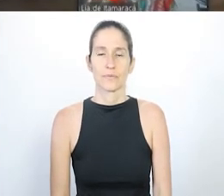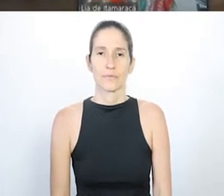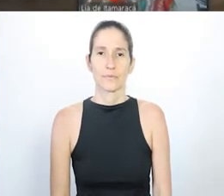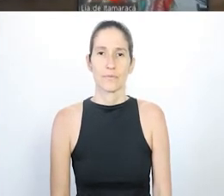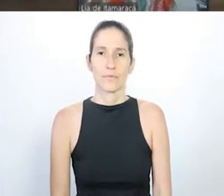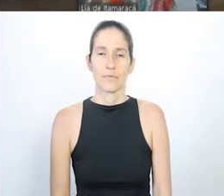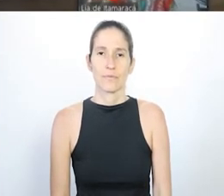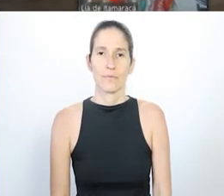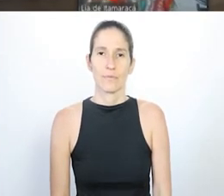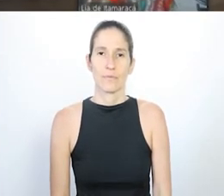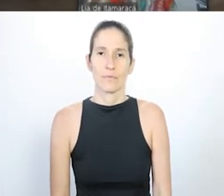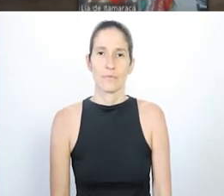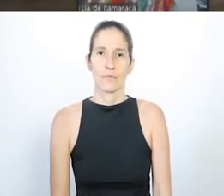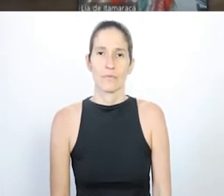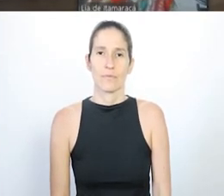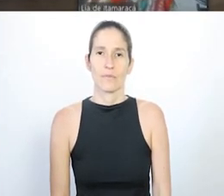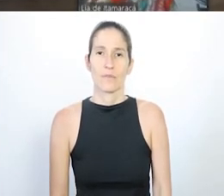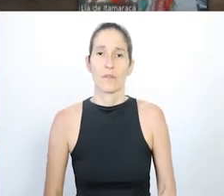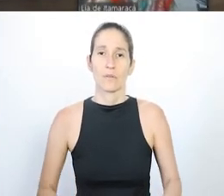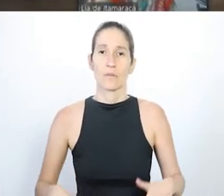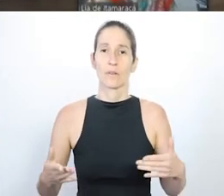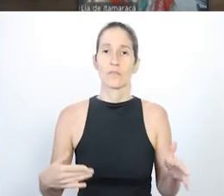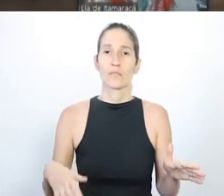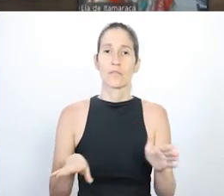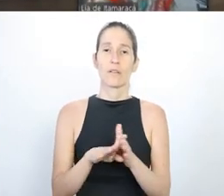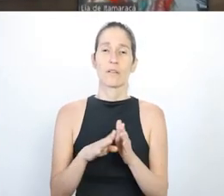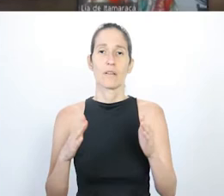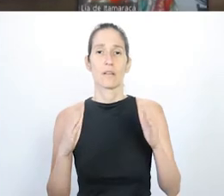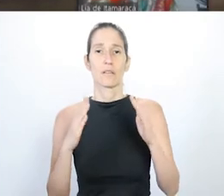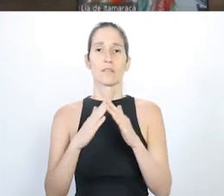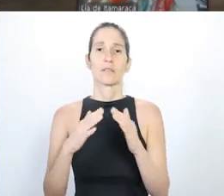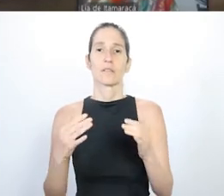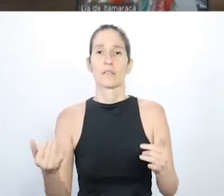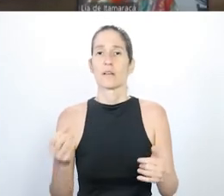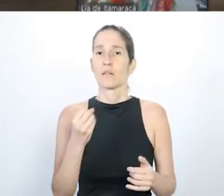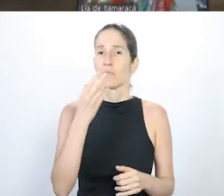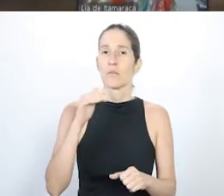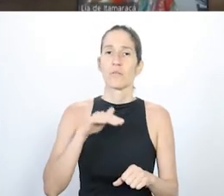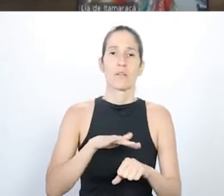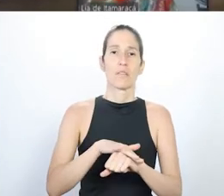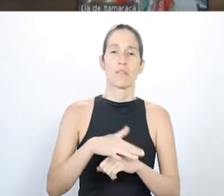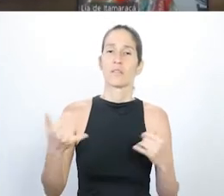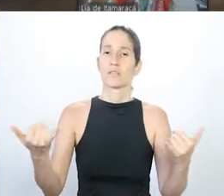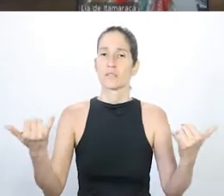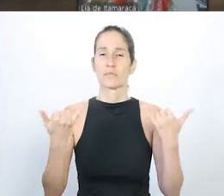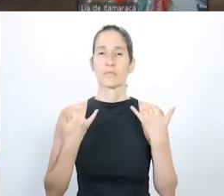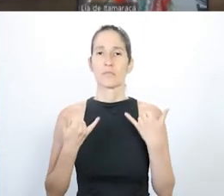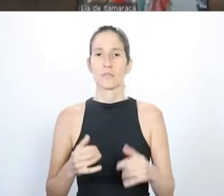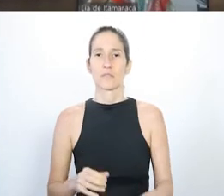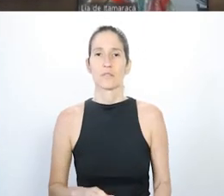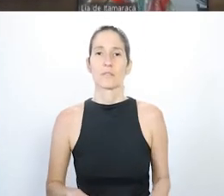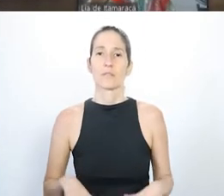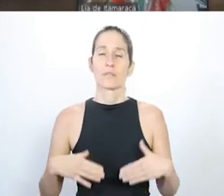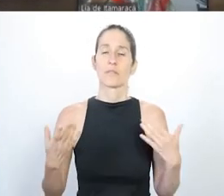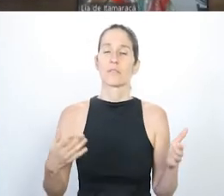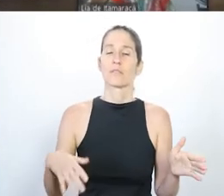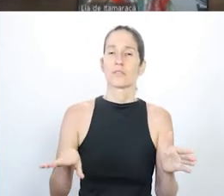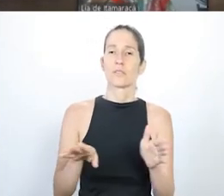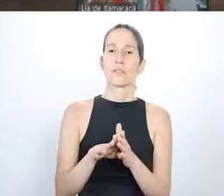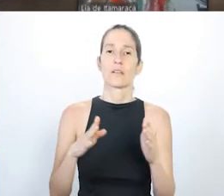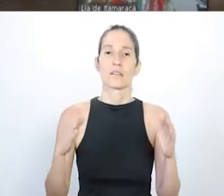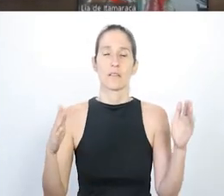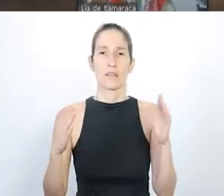Quando eu cheguei nesta casa, nem boa noite me deram. Quando eu cheguei nesta casa, nem